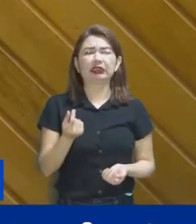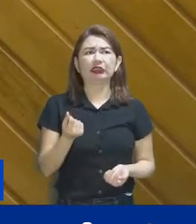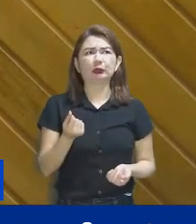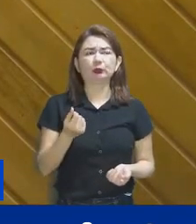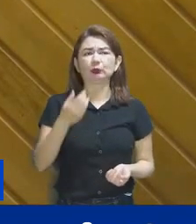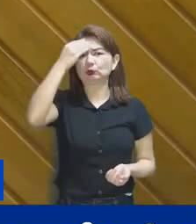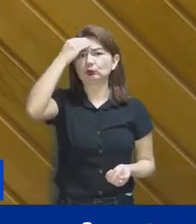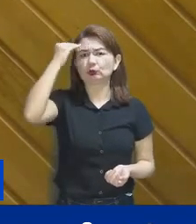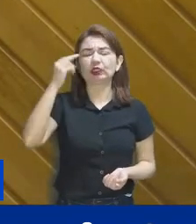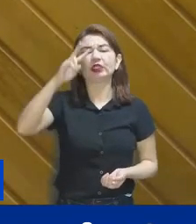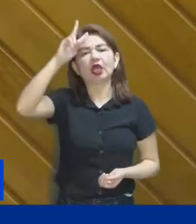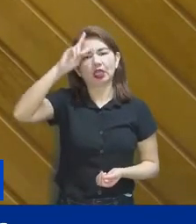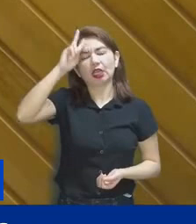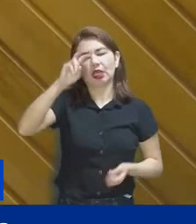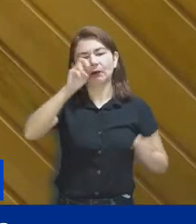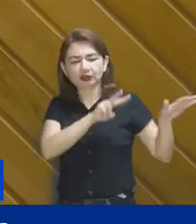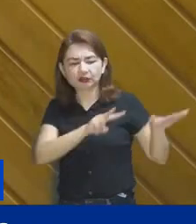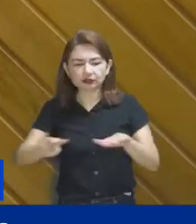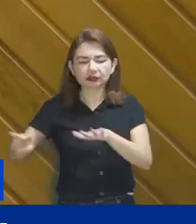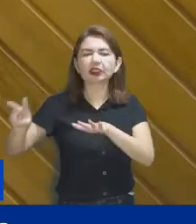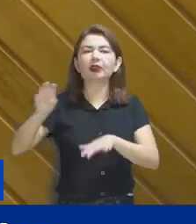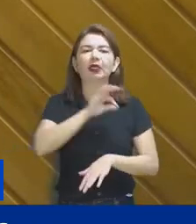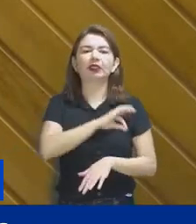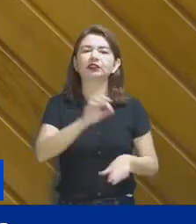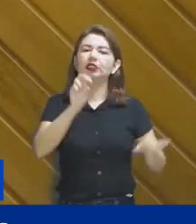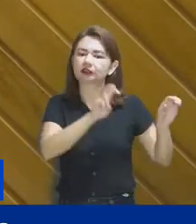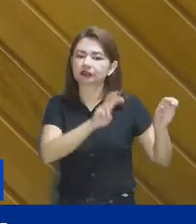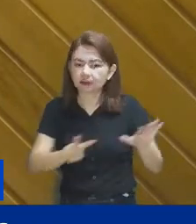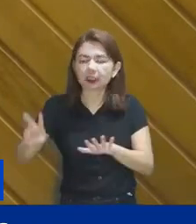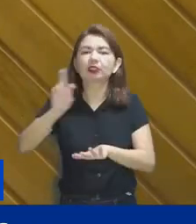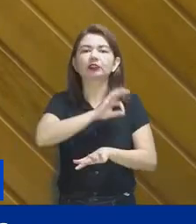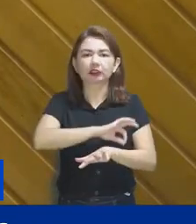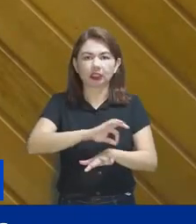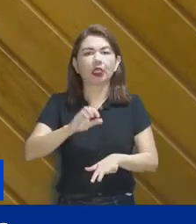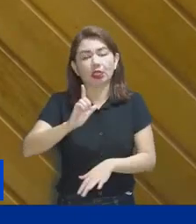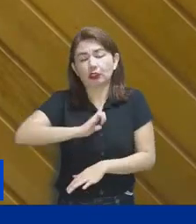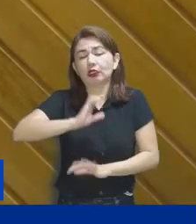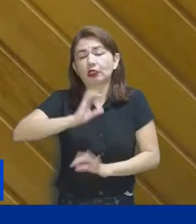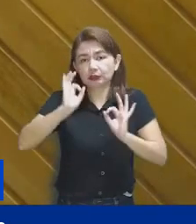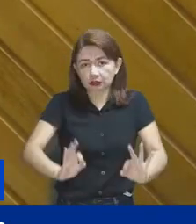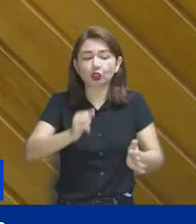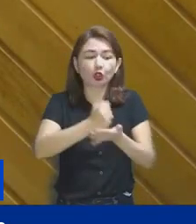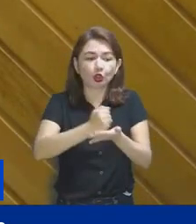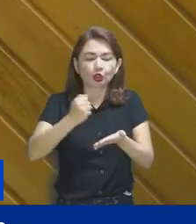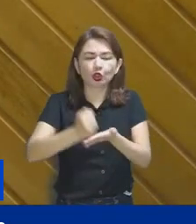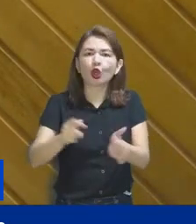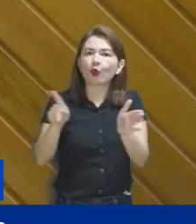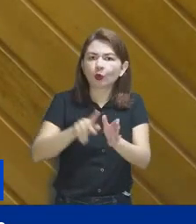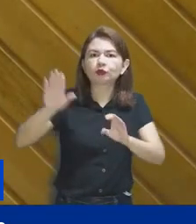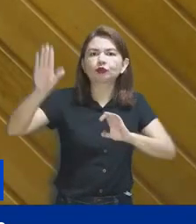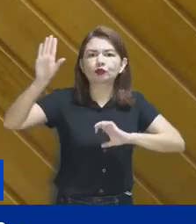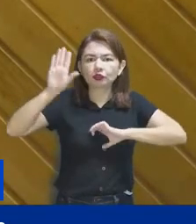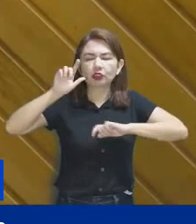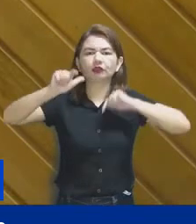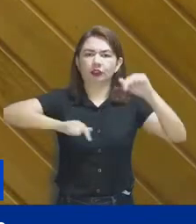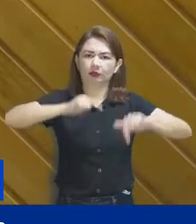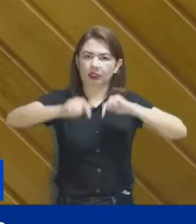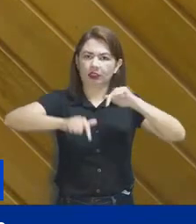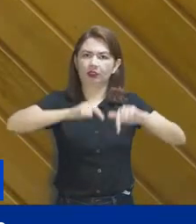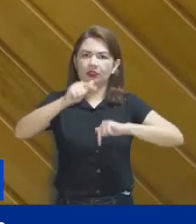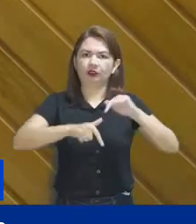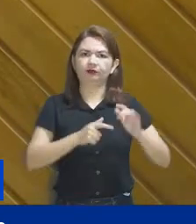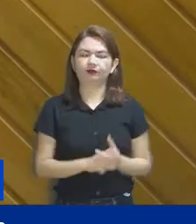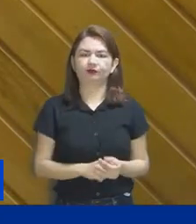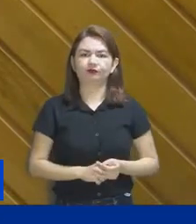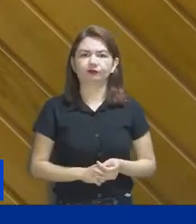que ela recebia semanalmente. E isso está no contrato dela firmado com o doutor Diogo. E o fato dela trabalhar não diz que ela